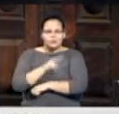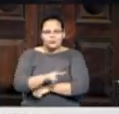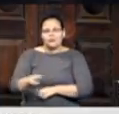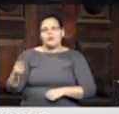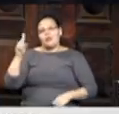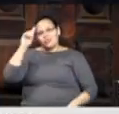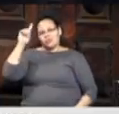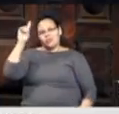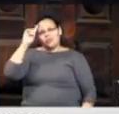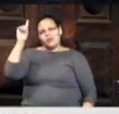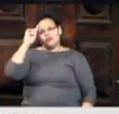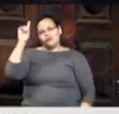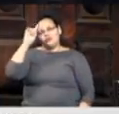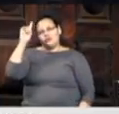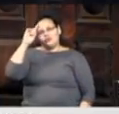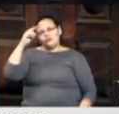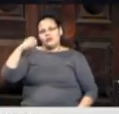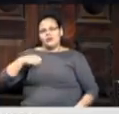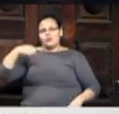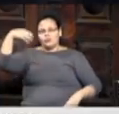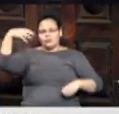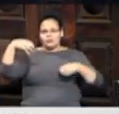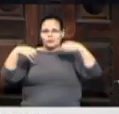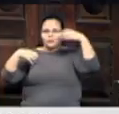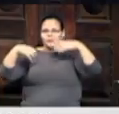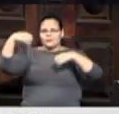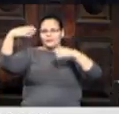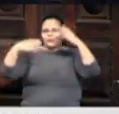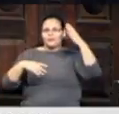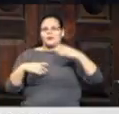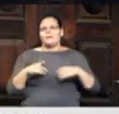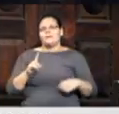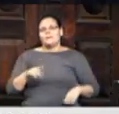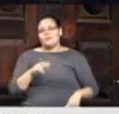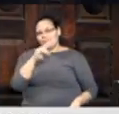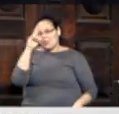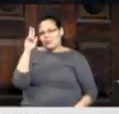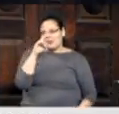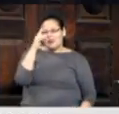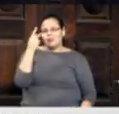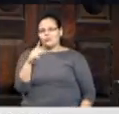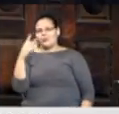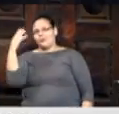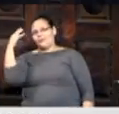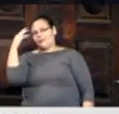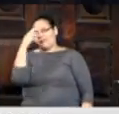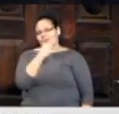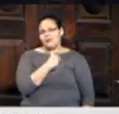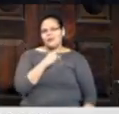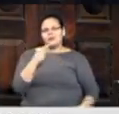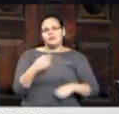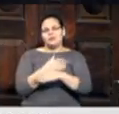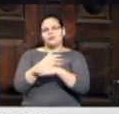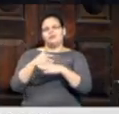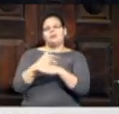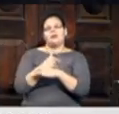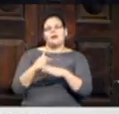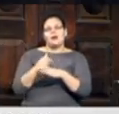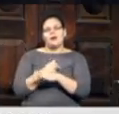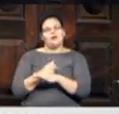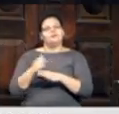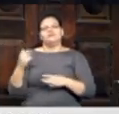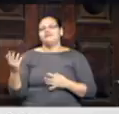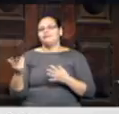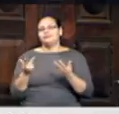cada dia acesas, bêbadas de tua beleza, ó cidade de encantos